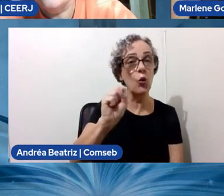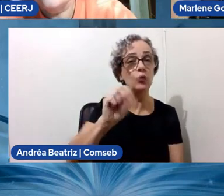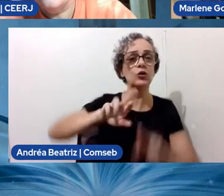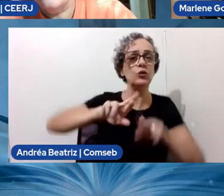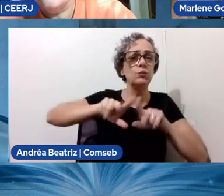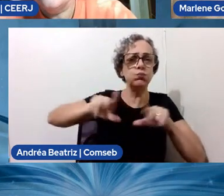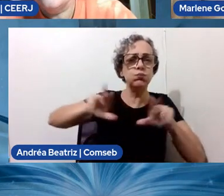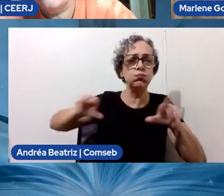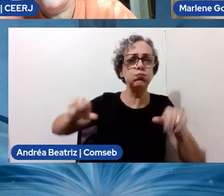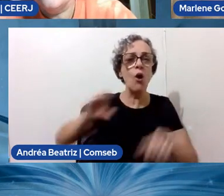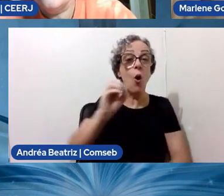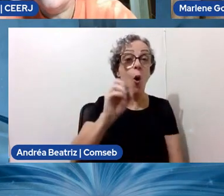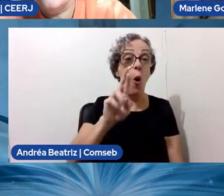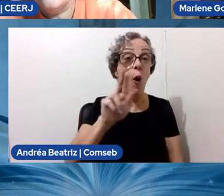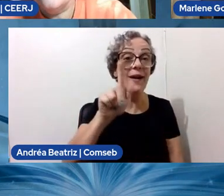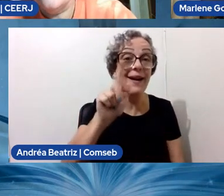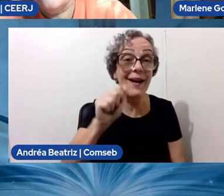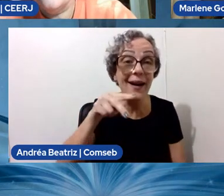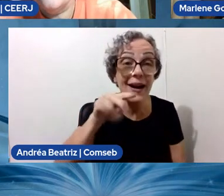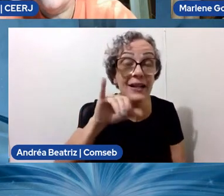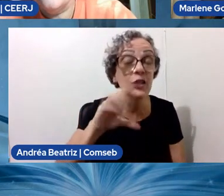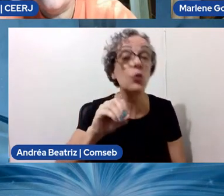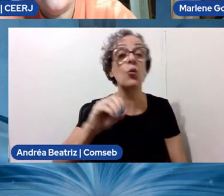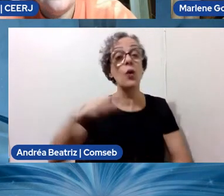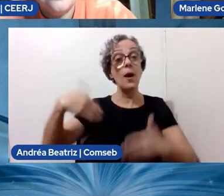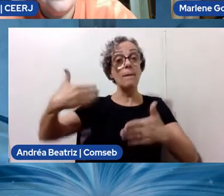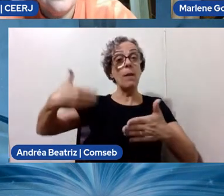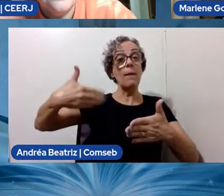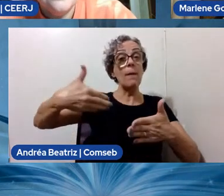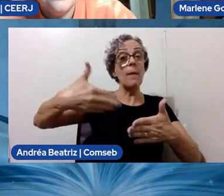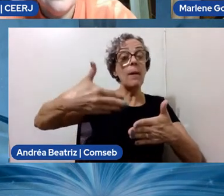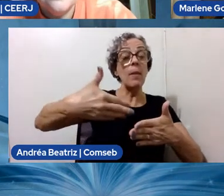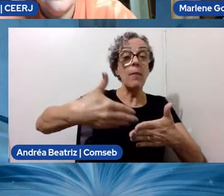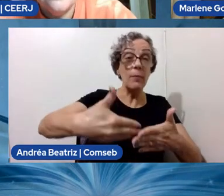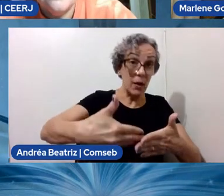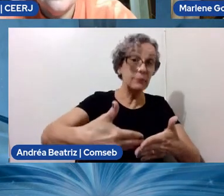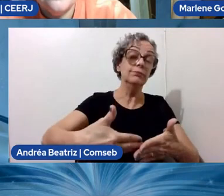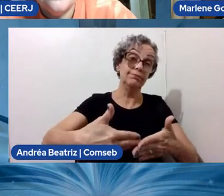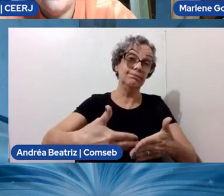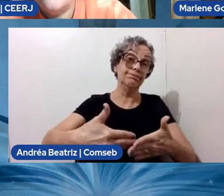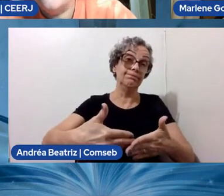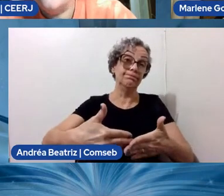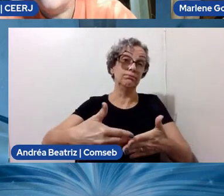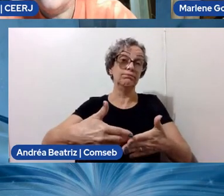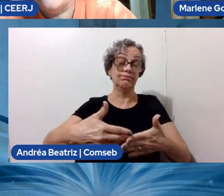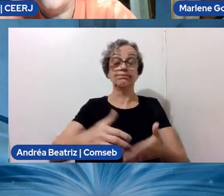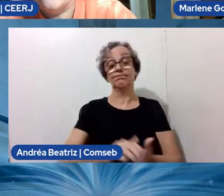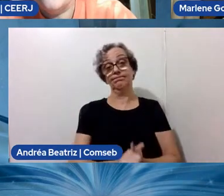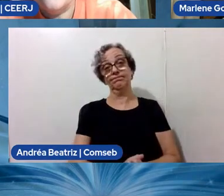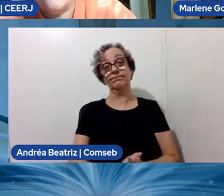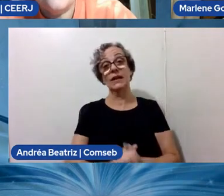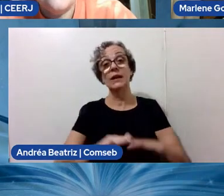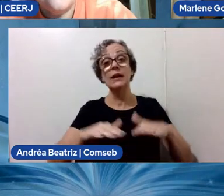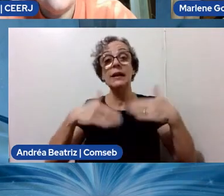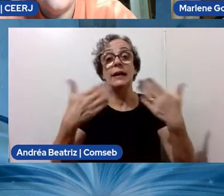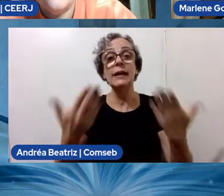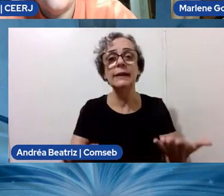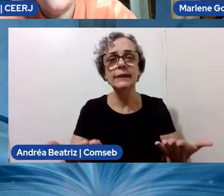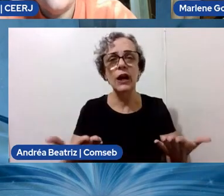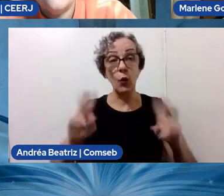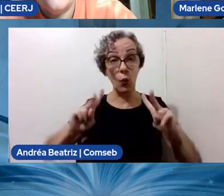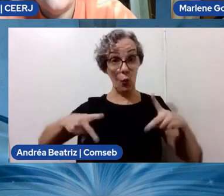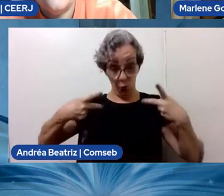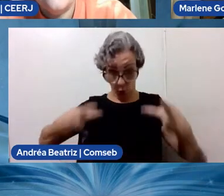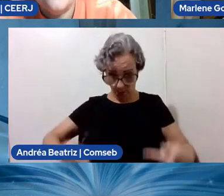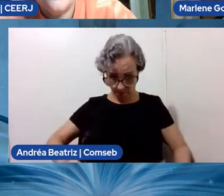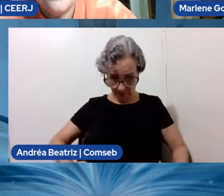seres vivos a partir das condições onde eles estavam inseridos. Muito bom, Marlene. Quer dizer que o homem foi feito do